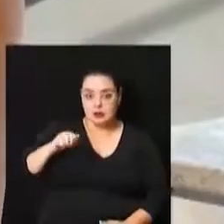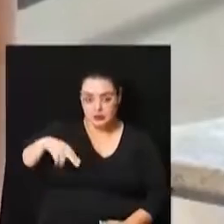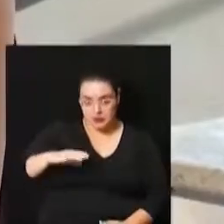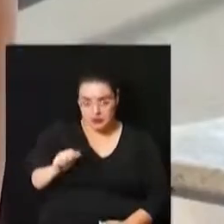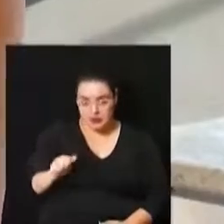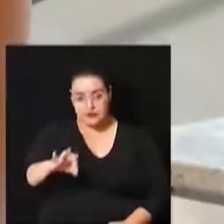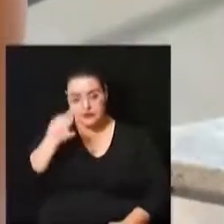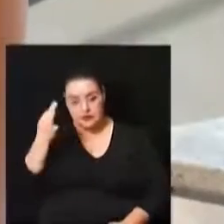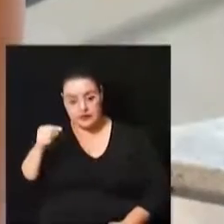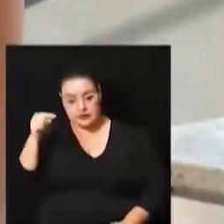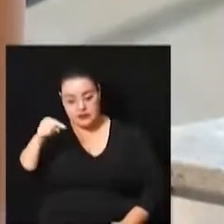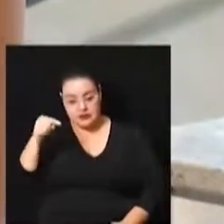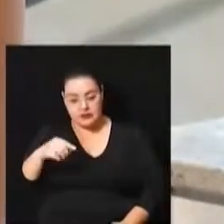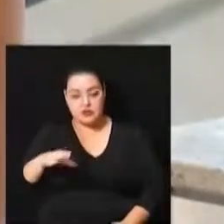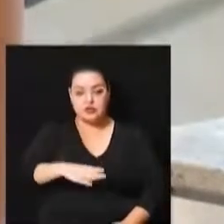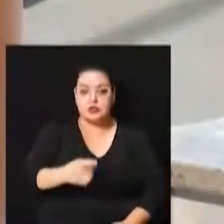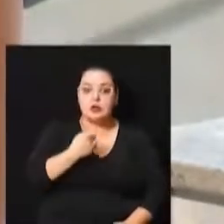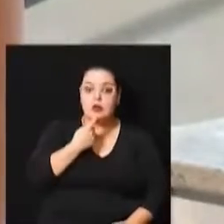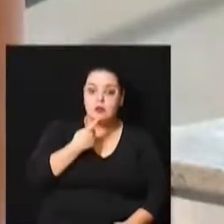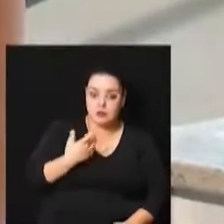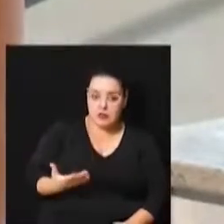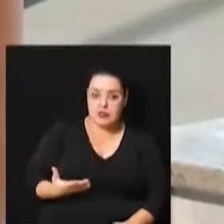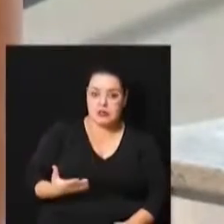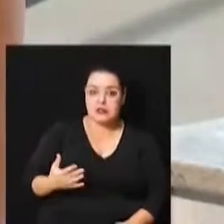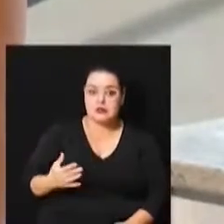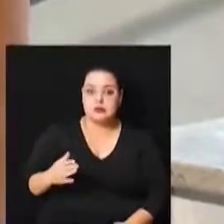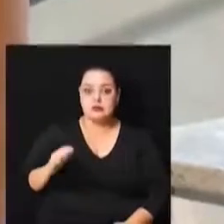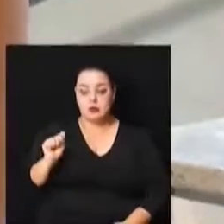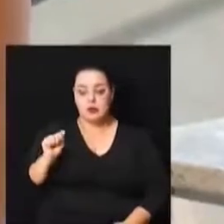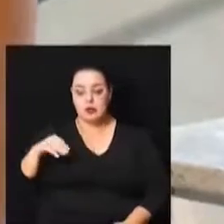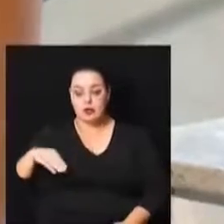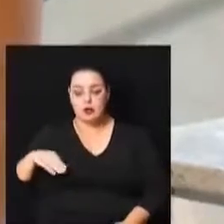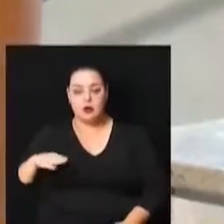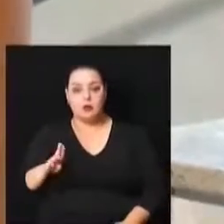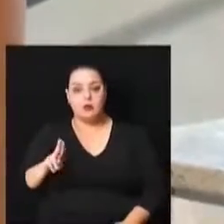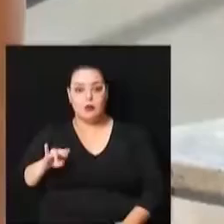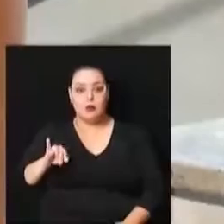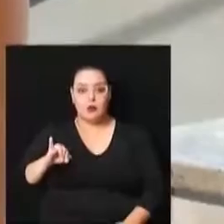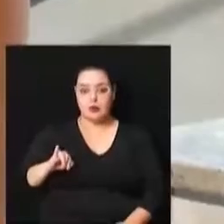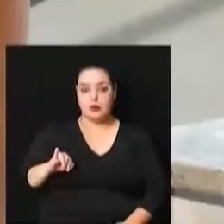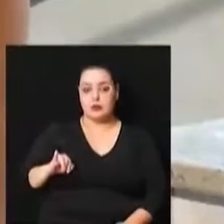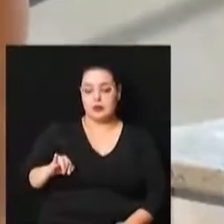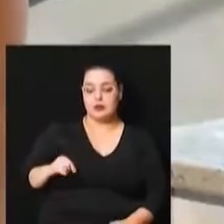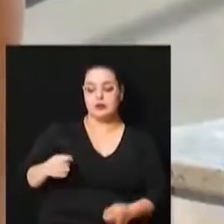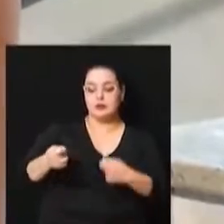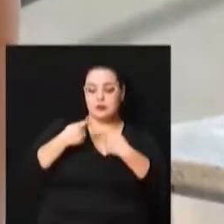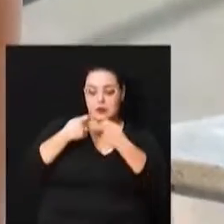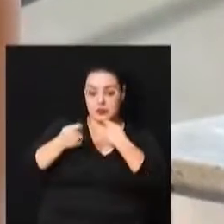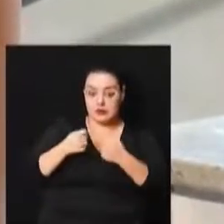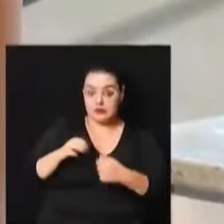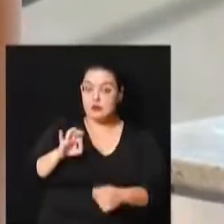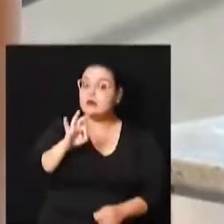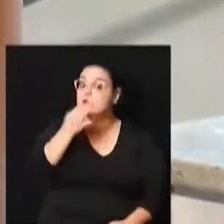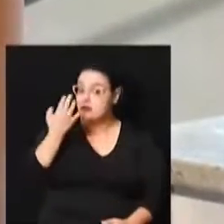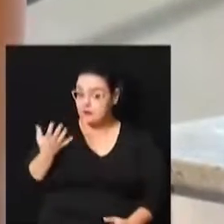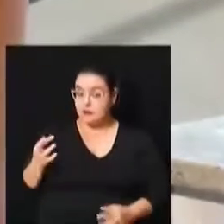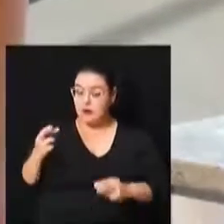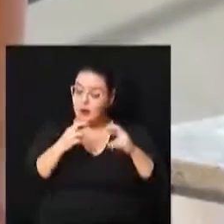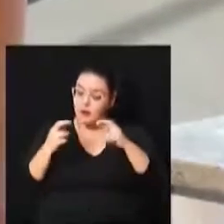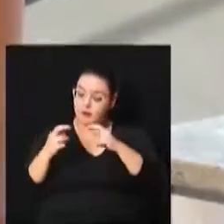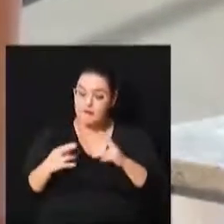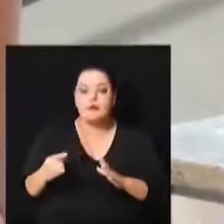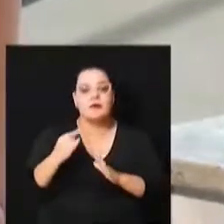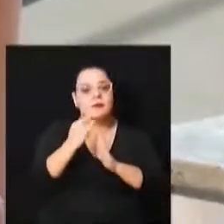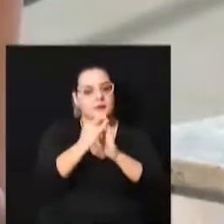de Campinas, ali no Cambuí. Foi uma entrevista presencial em francês, que eles queriam verificar todos os